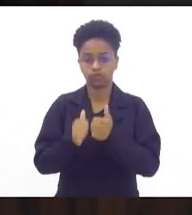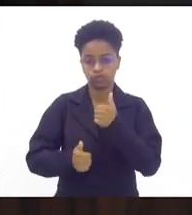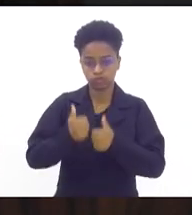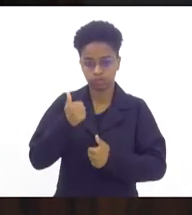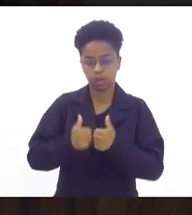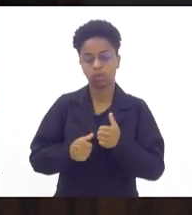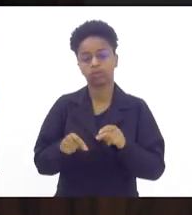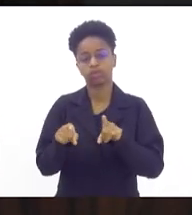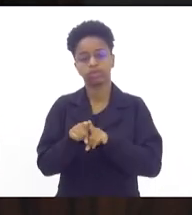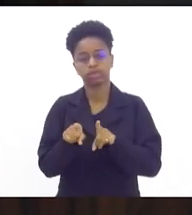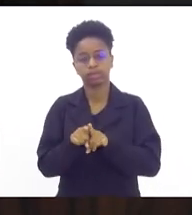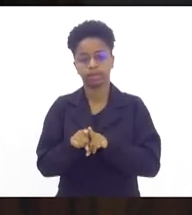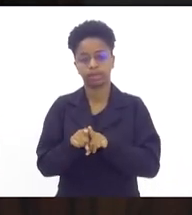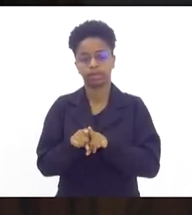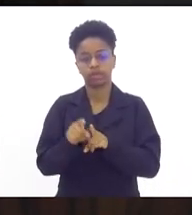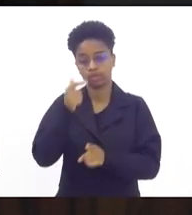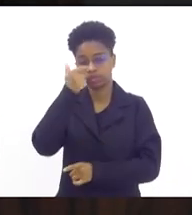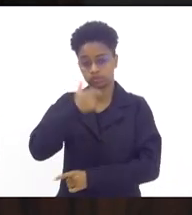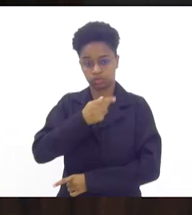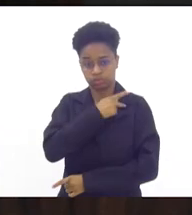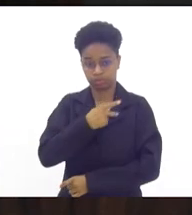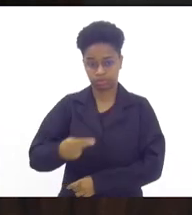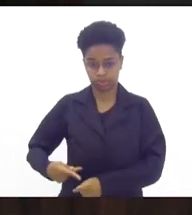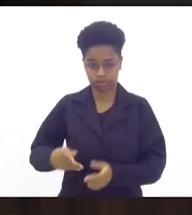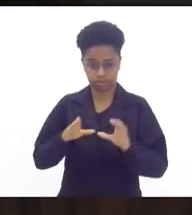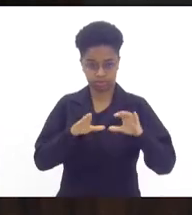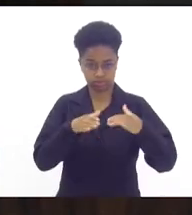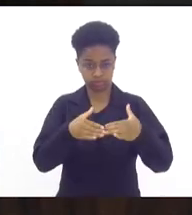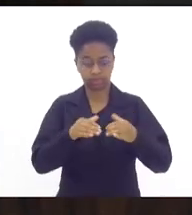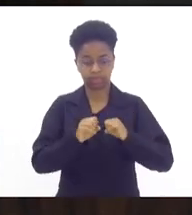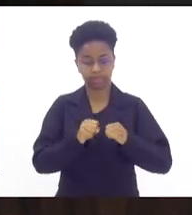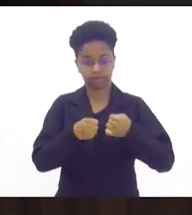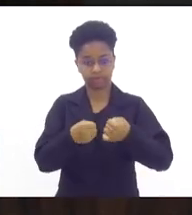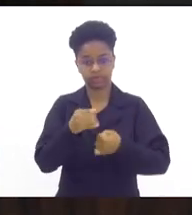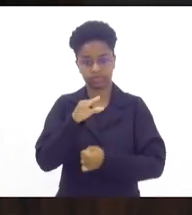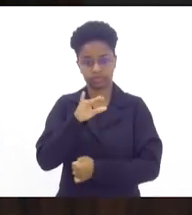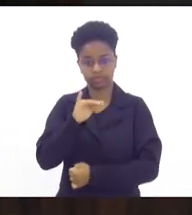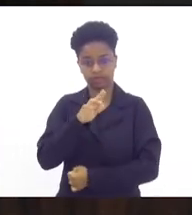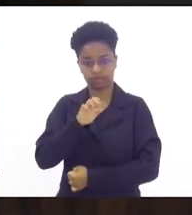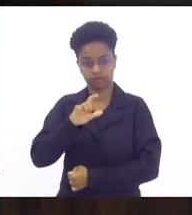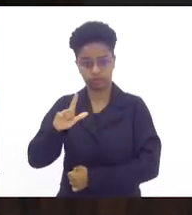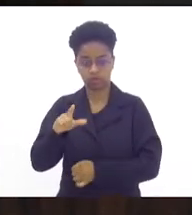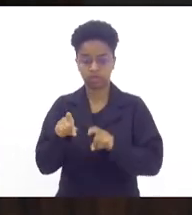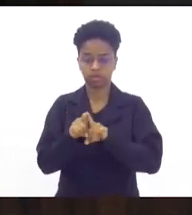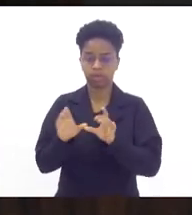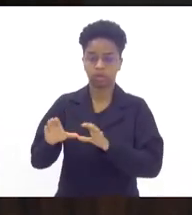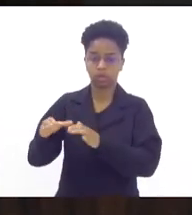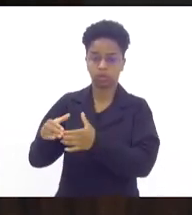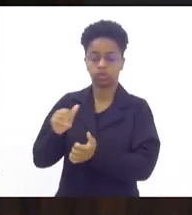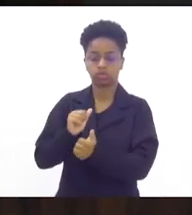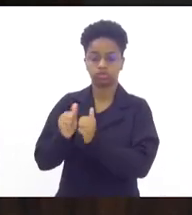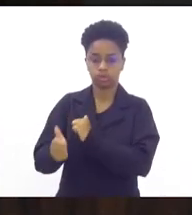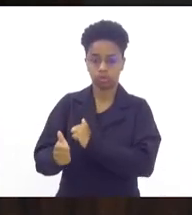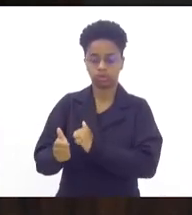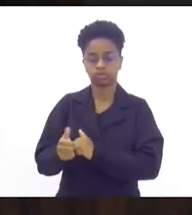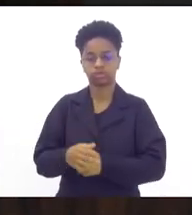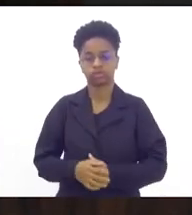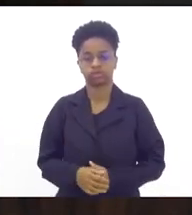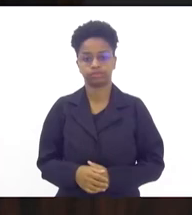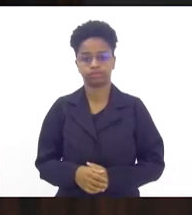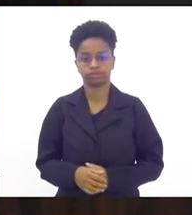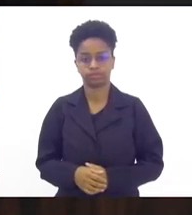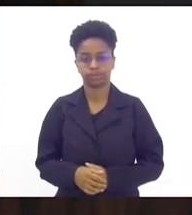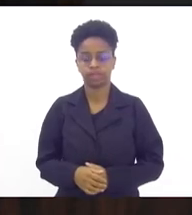e na qualidade de presidente da Comissão Defesa Civil e a comissão de esporte e lazer